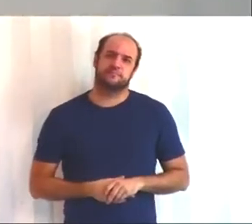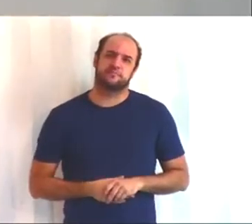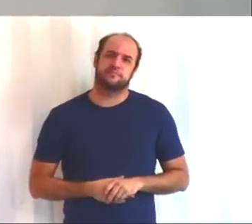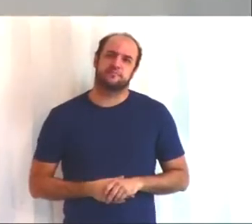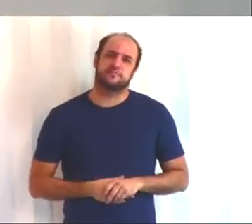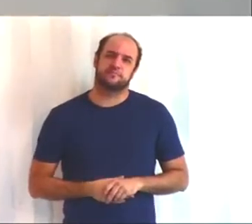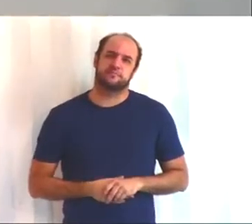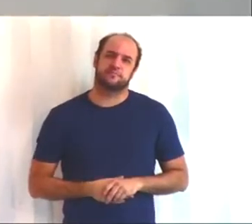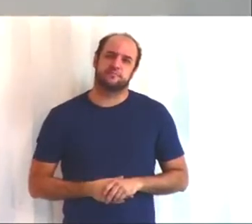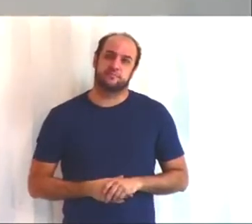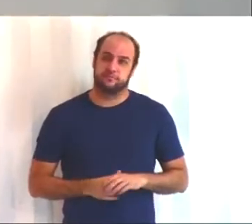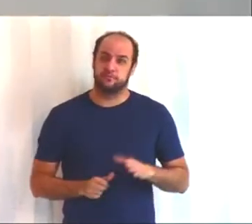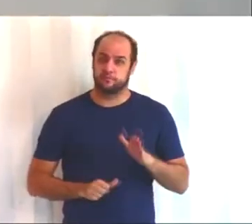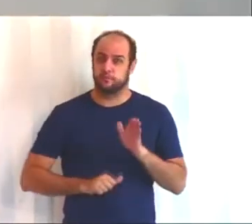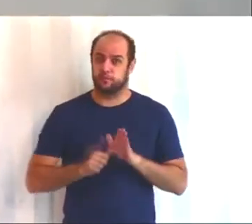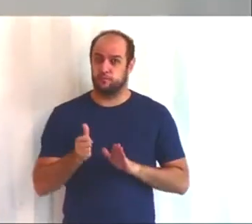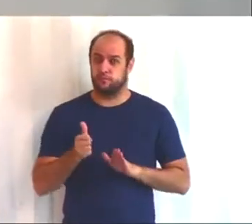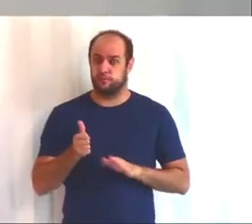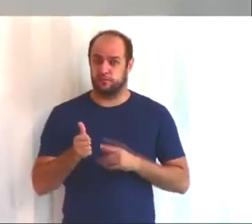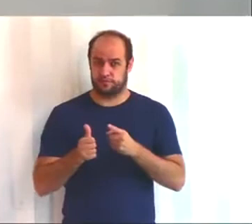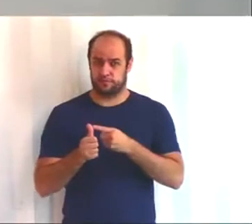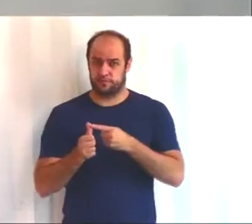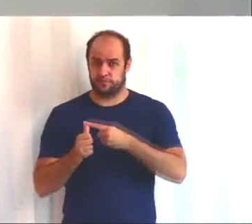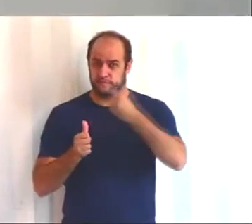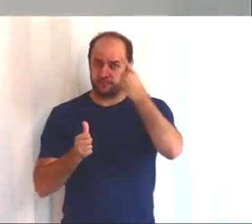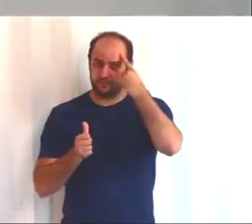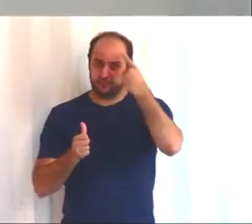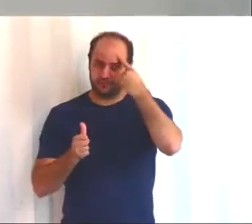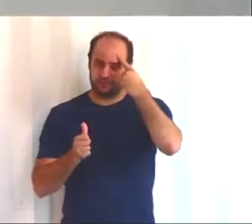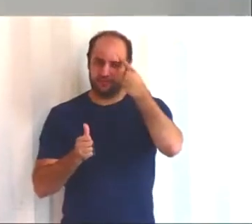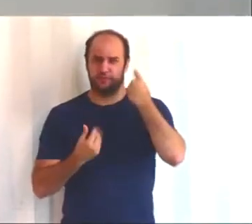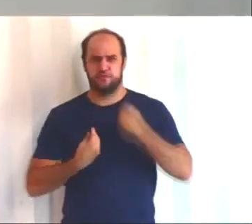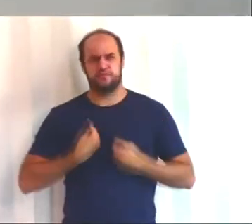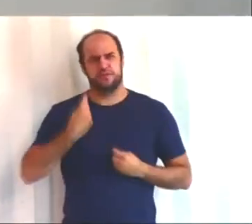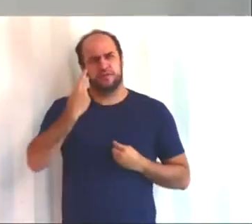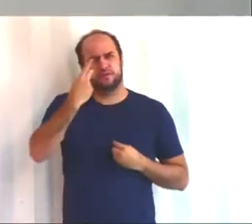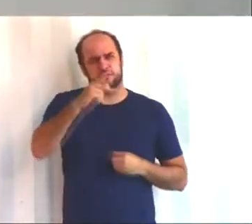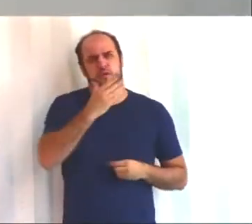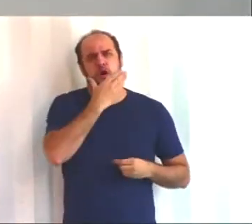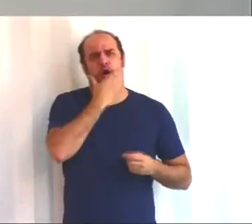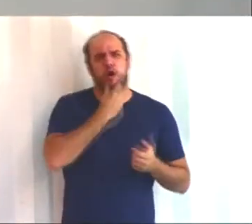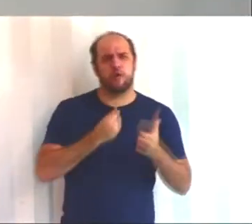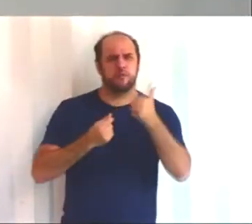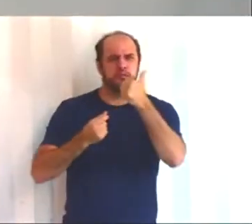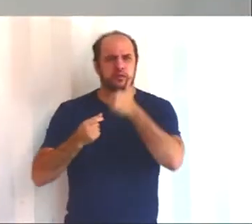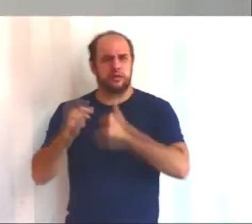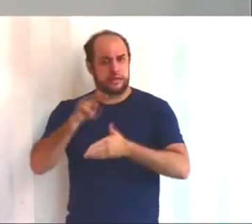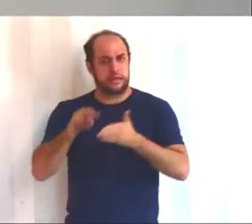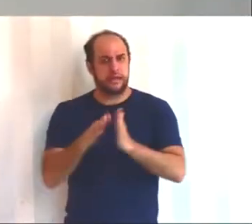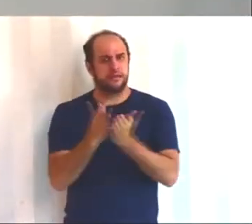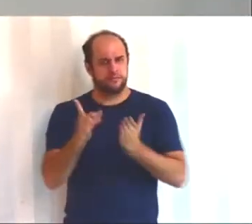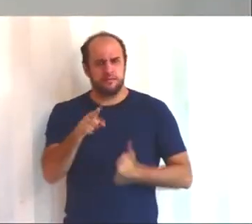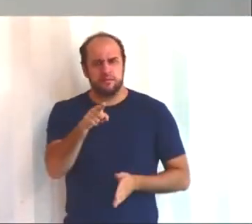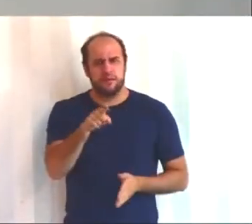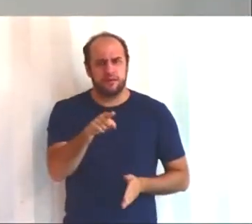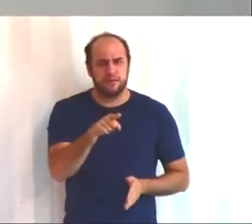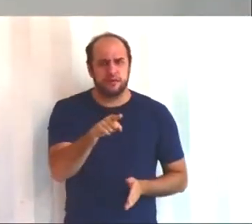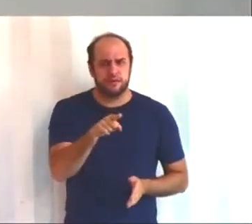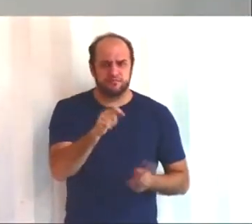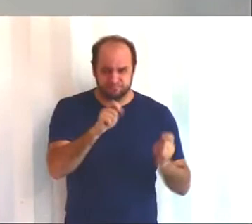Essa primeira aplicação quer te levar a pensar, analisar a sua vida. Você é um homem ou uma mulher de leitura das Escrituras e de